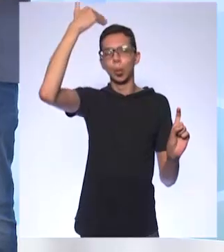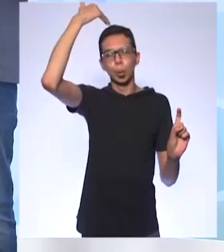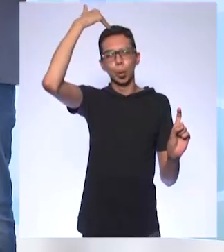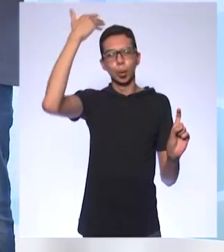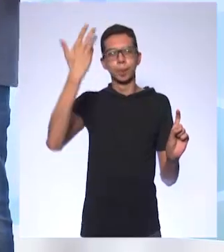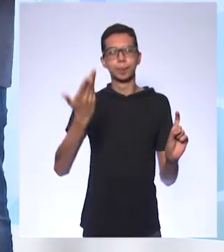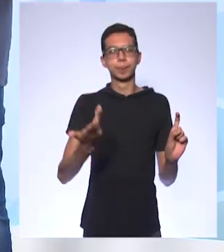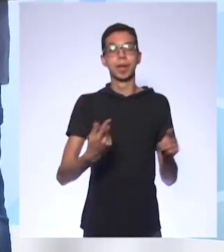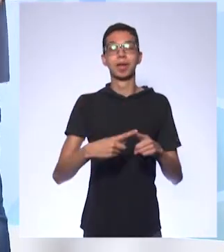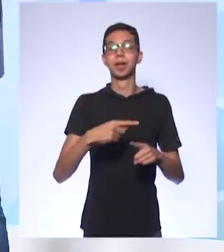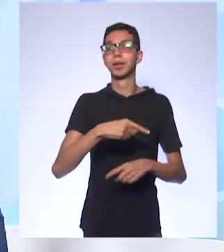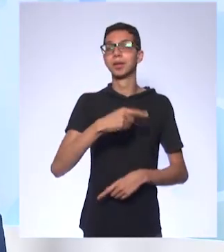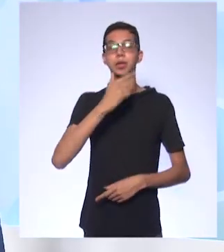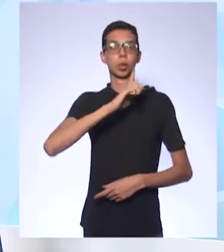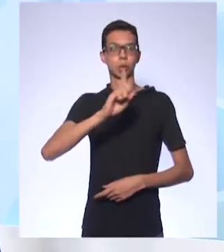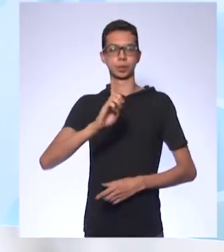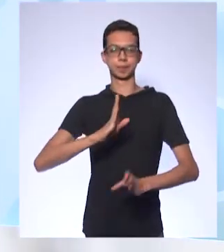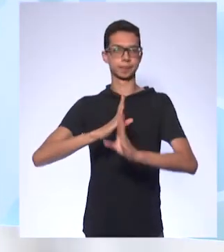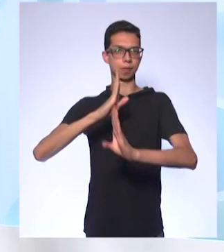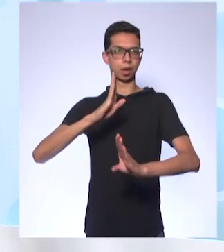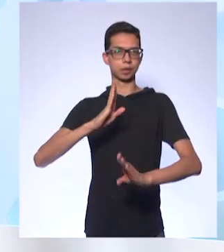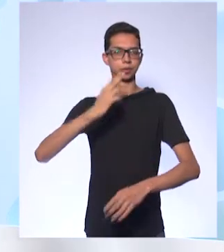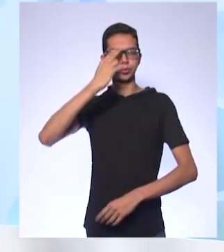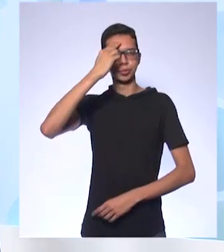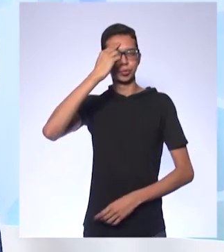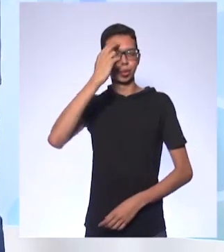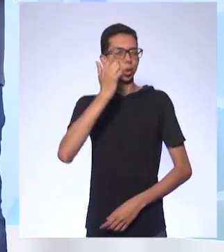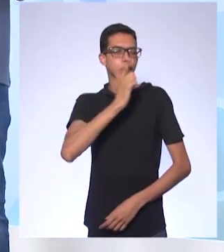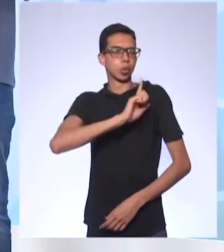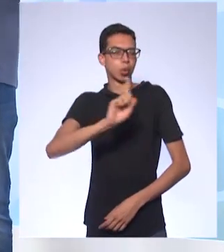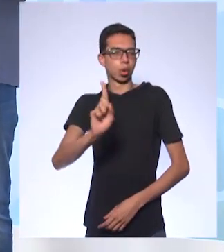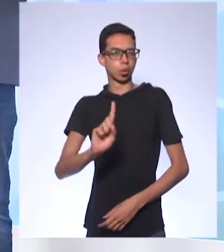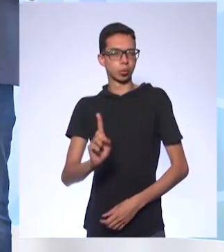conseguir desvendar o sonho. A gente tem aí,